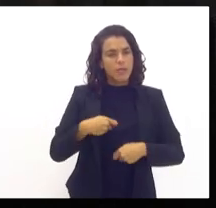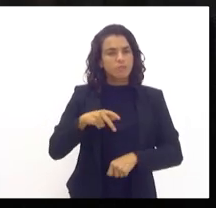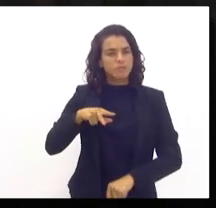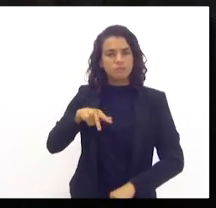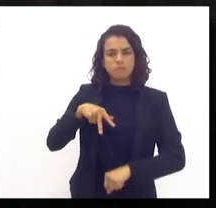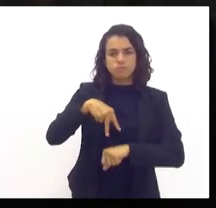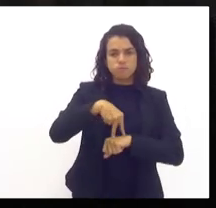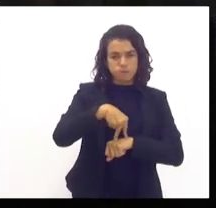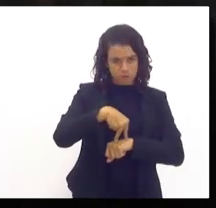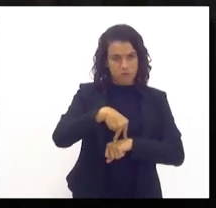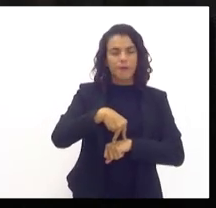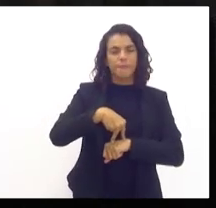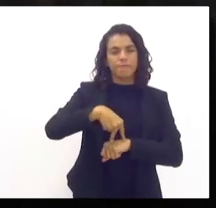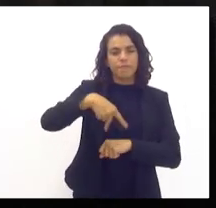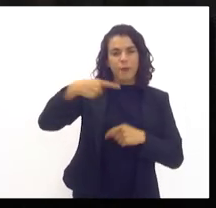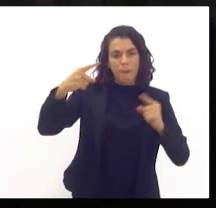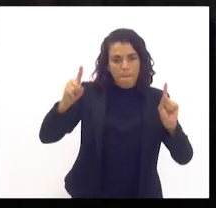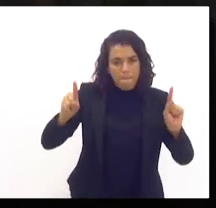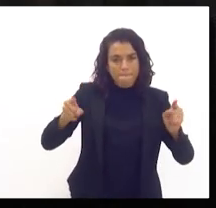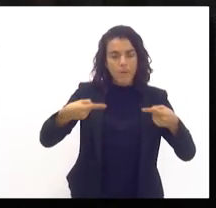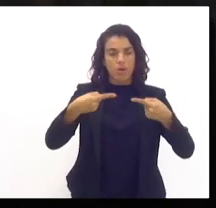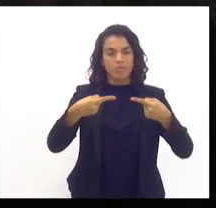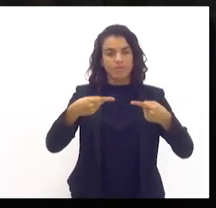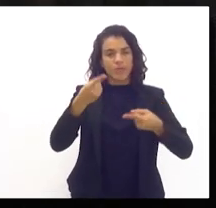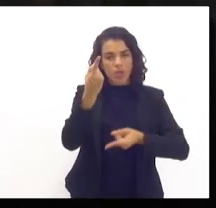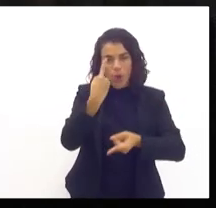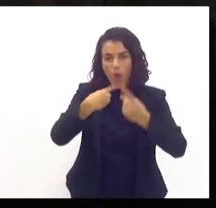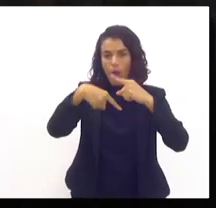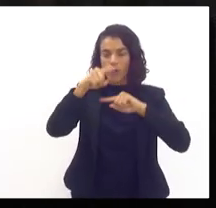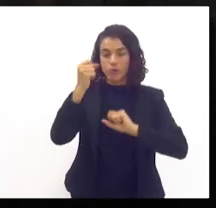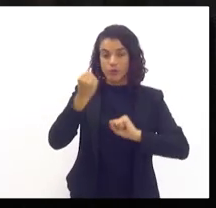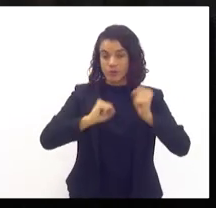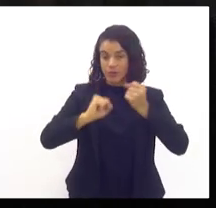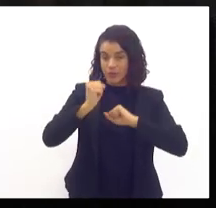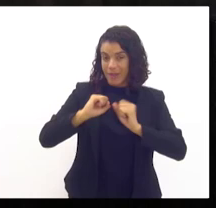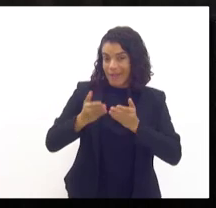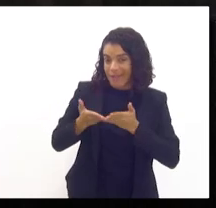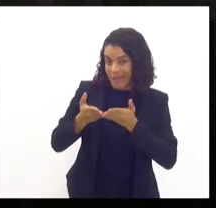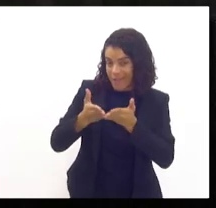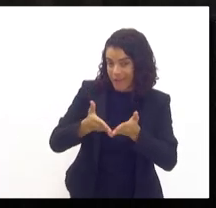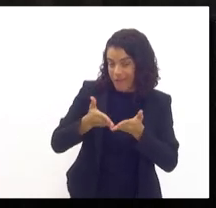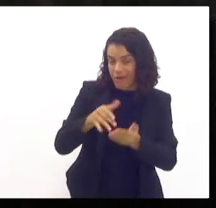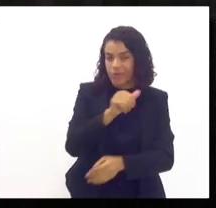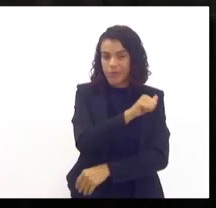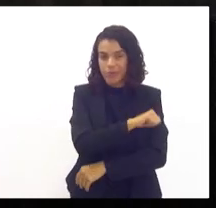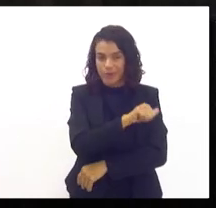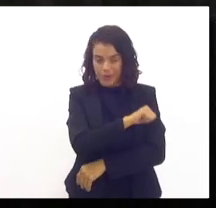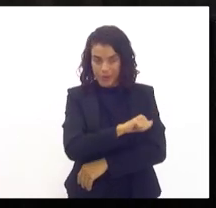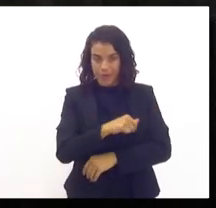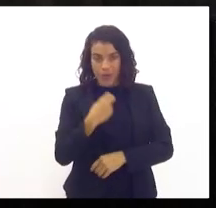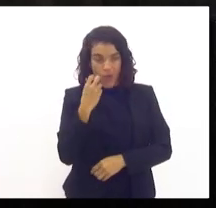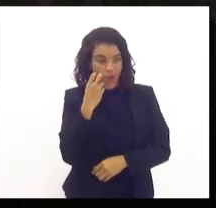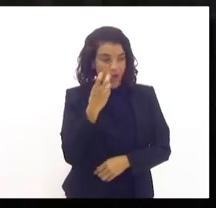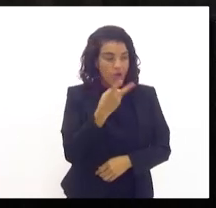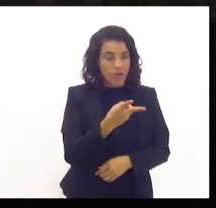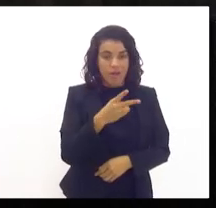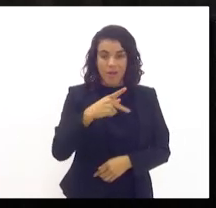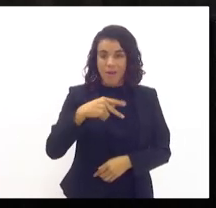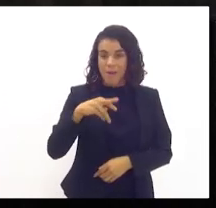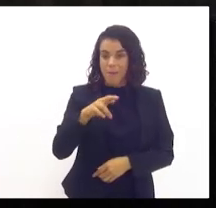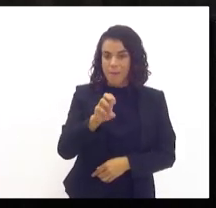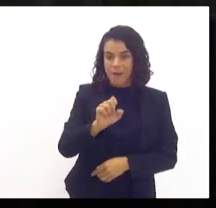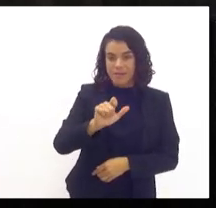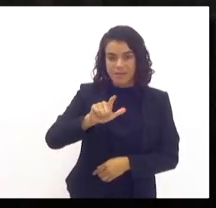as nossas apostas em reconstruir a indústria naval no Rio de Janeiro, olhar para o pré-sal,